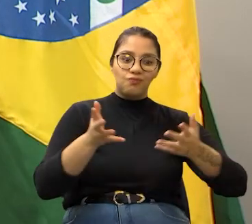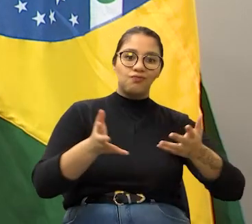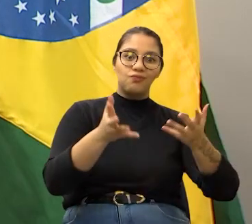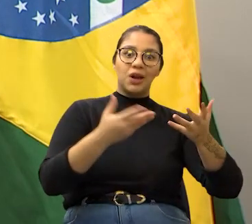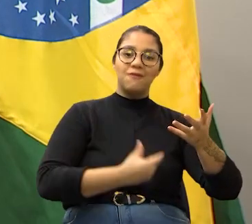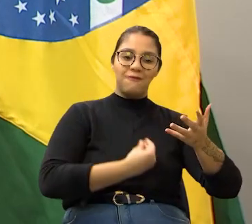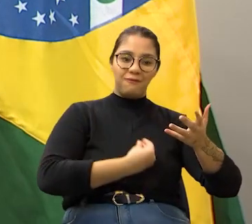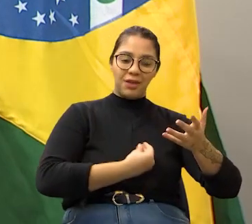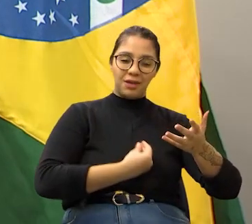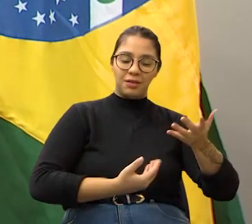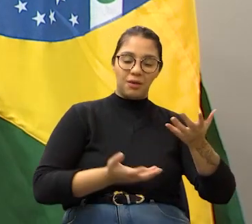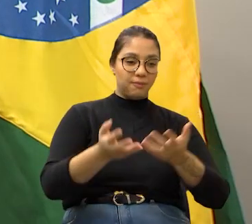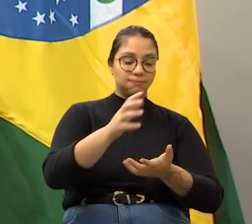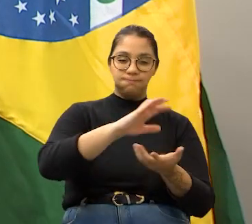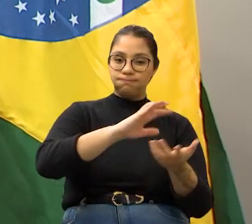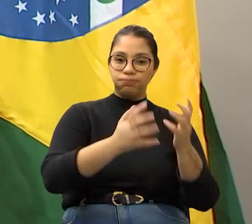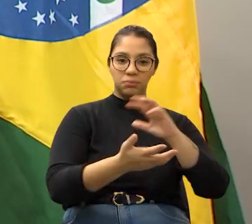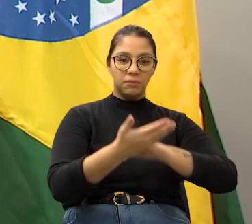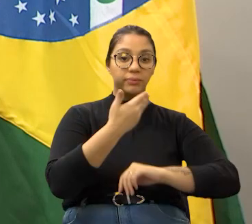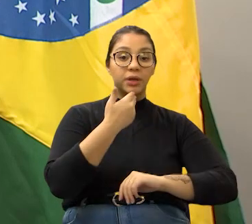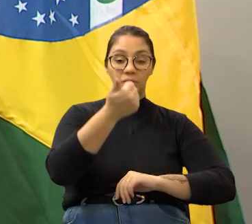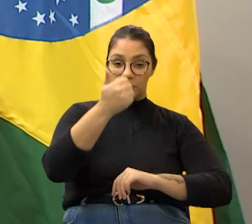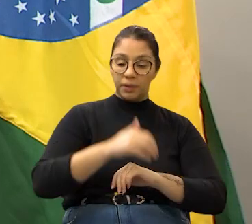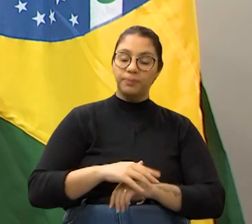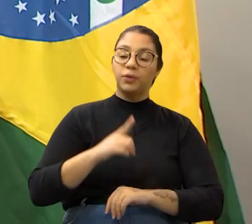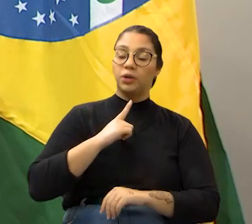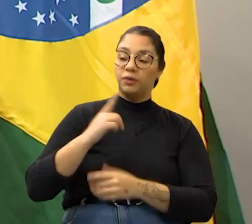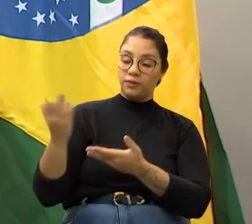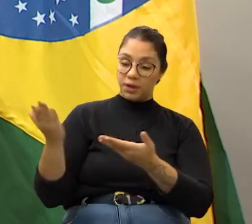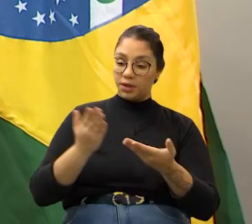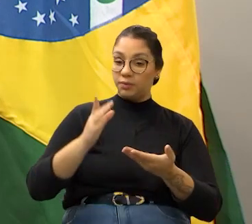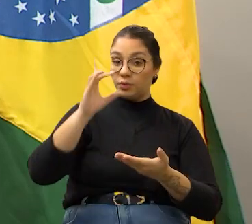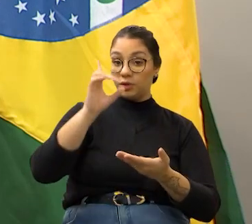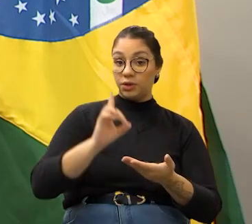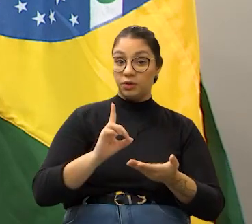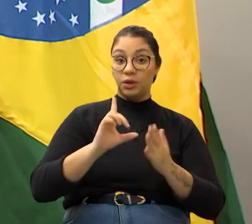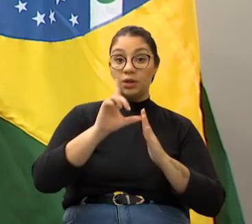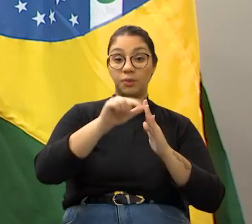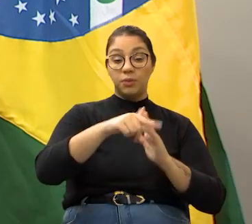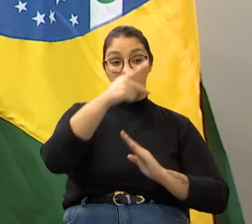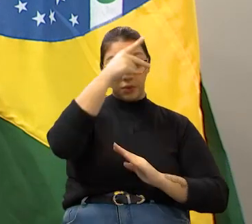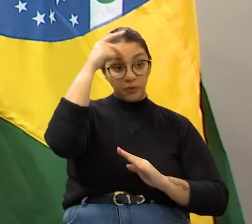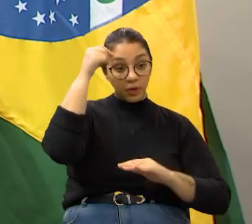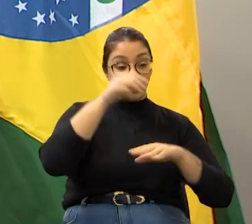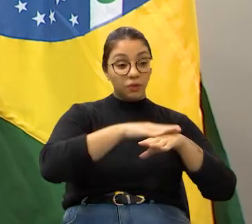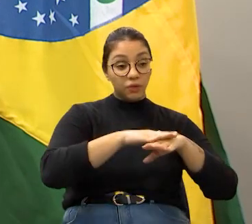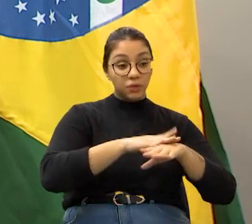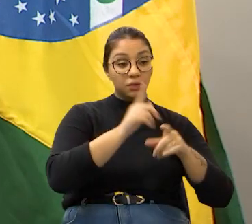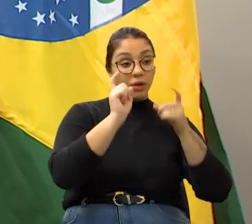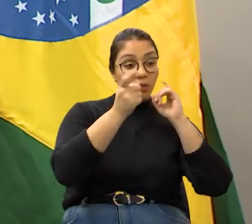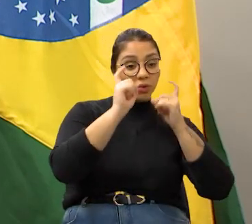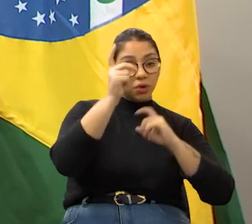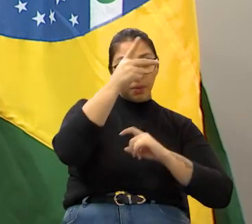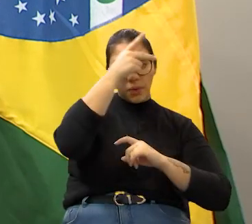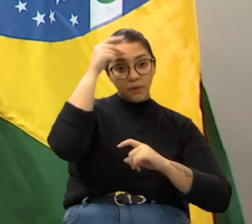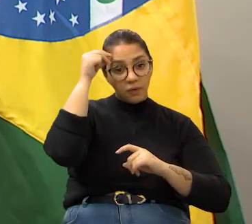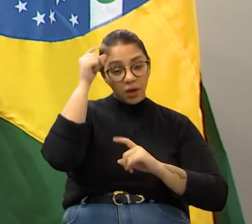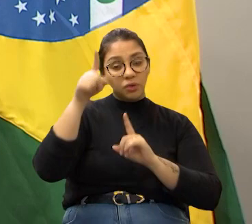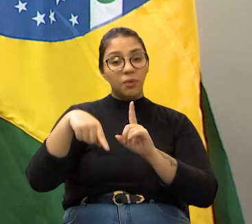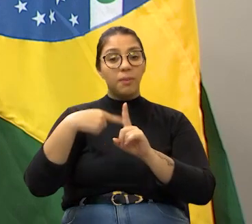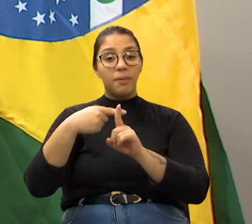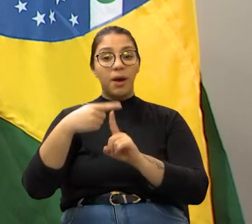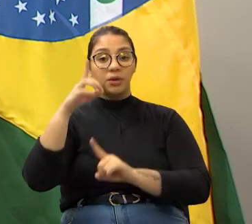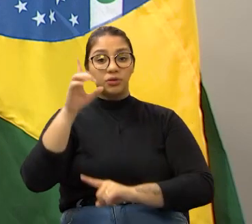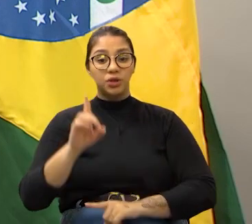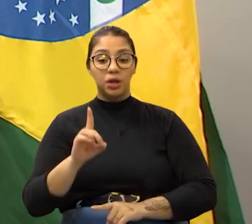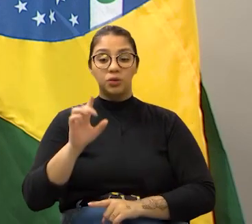região central. Então, nós recebemos o diretor, em seguida conversamos com o prefeito e fizemos uma reunião com o prefeito, com